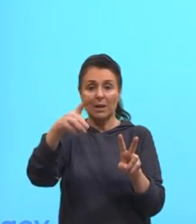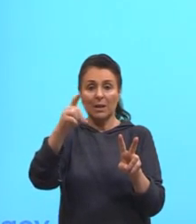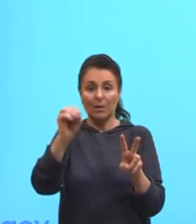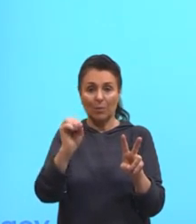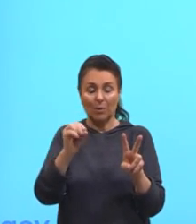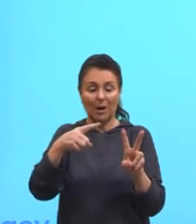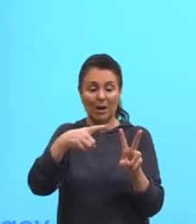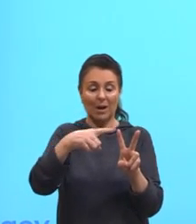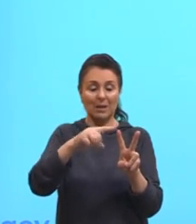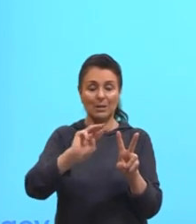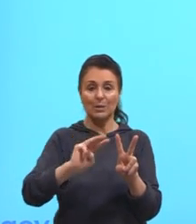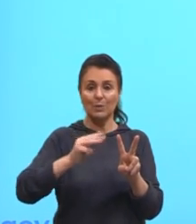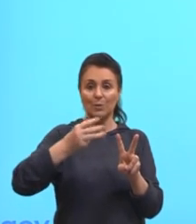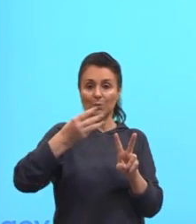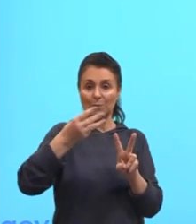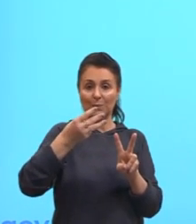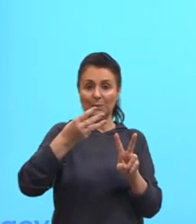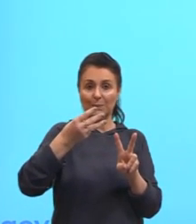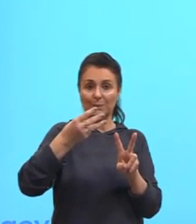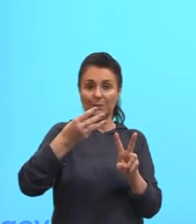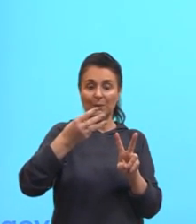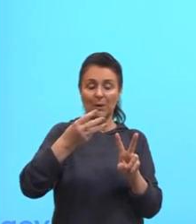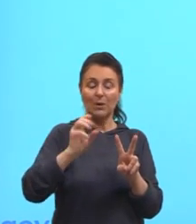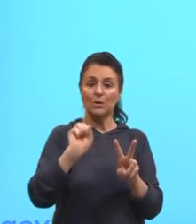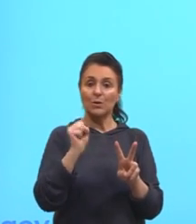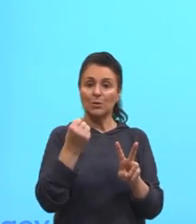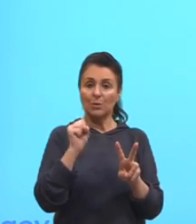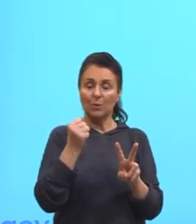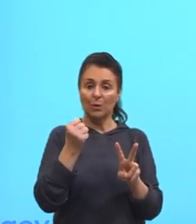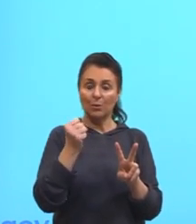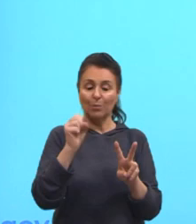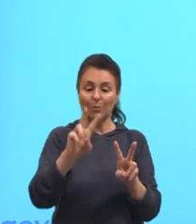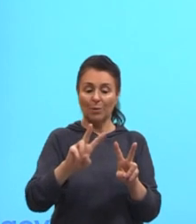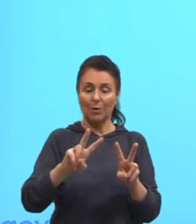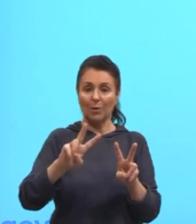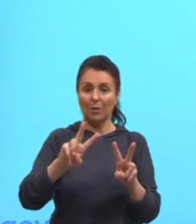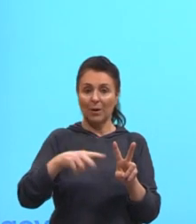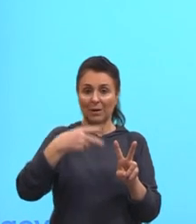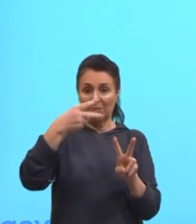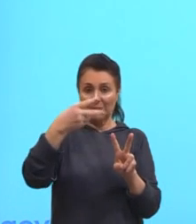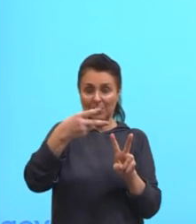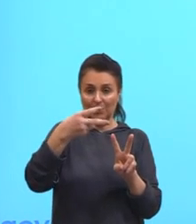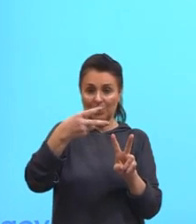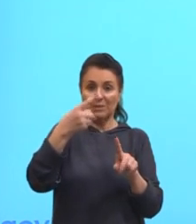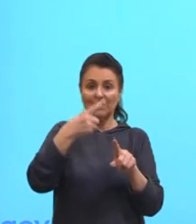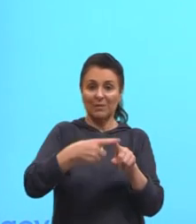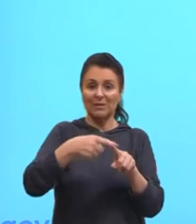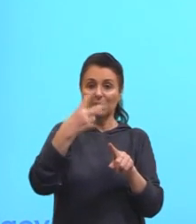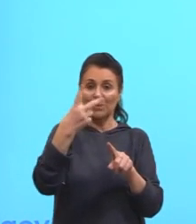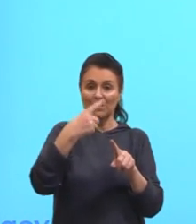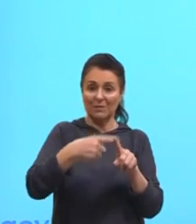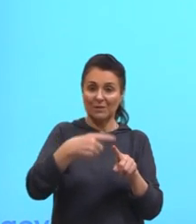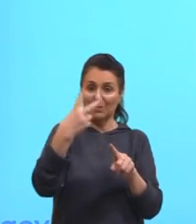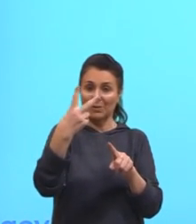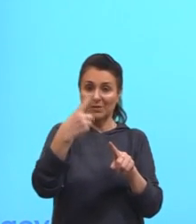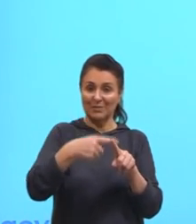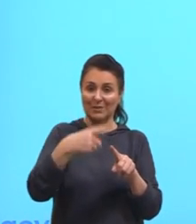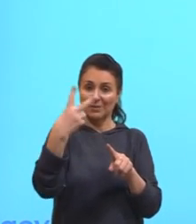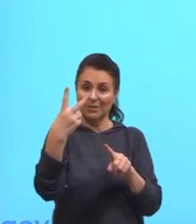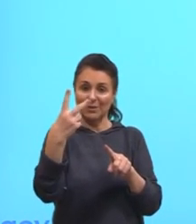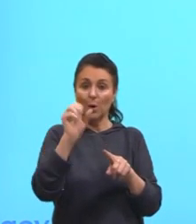raiz cúbica então raiz cúbica de 8 elevado ao quadrado 2 x 2 x 2